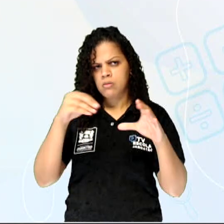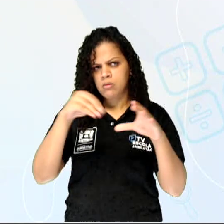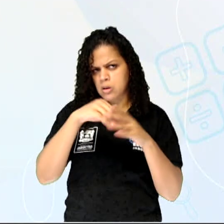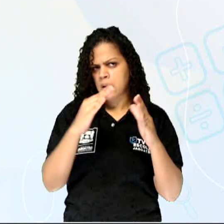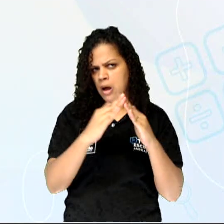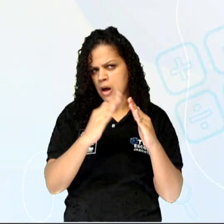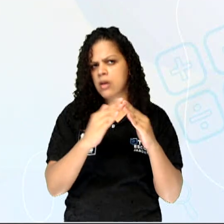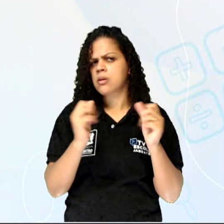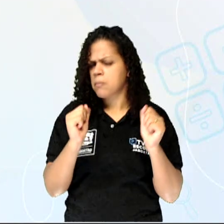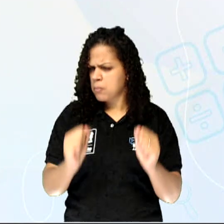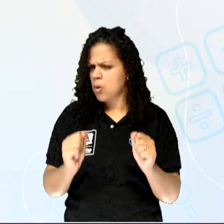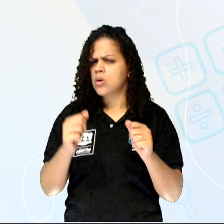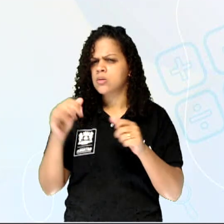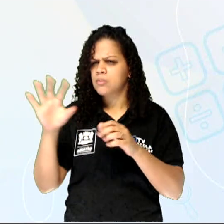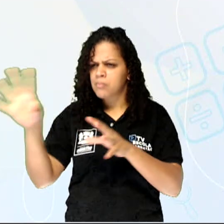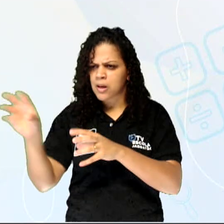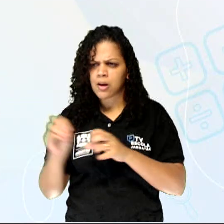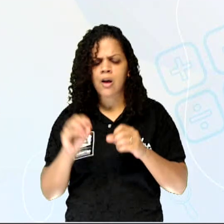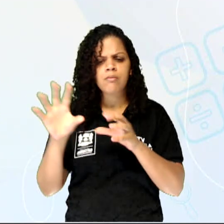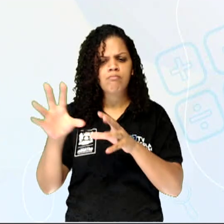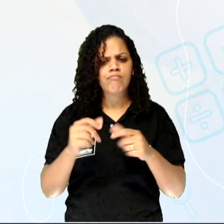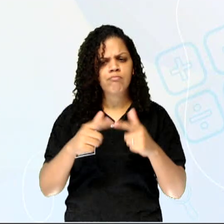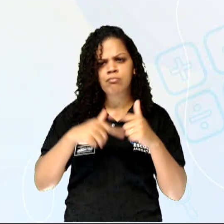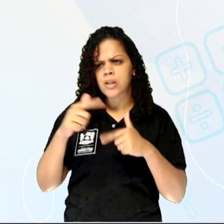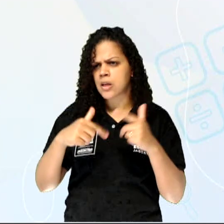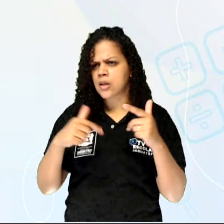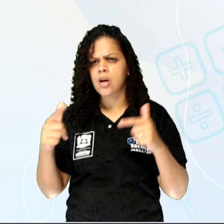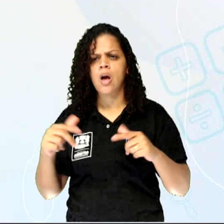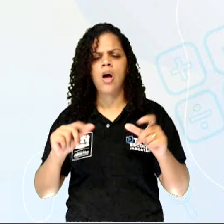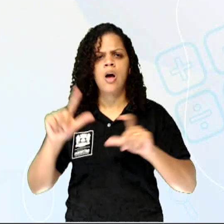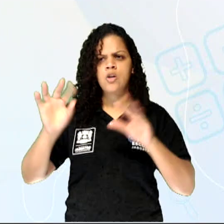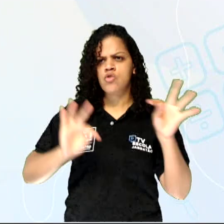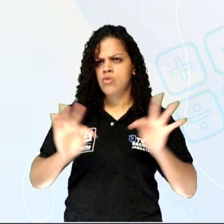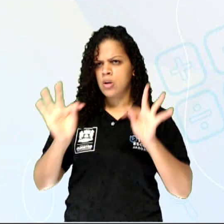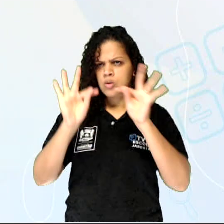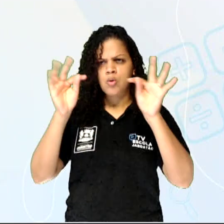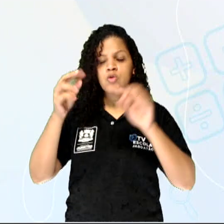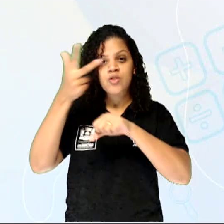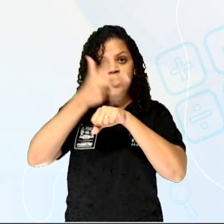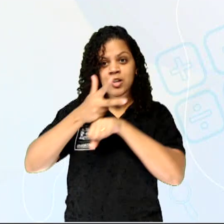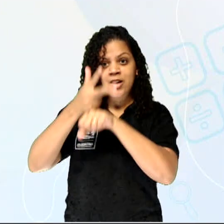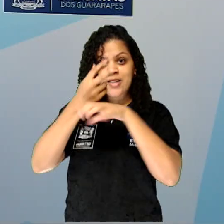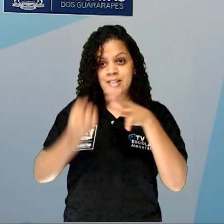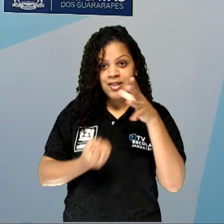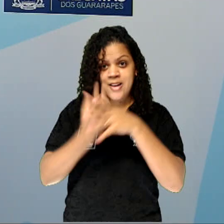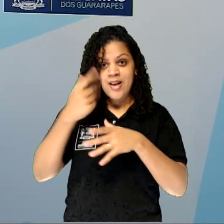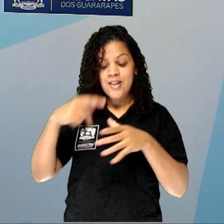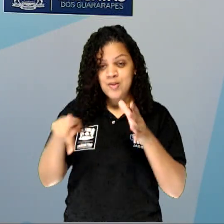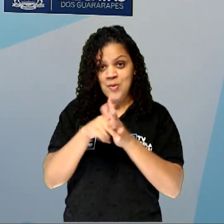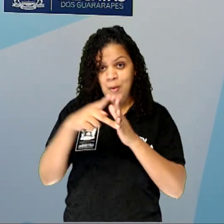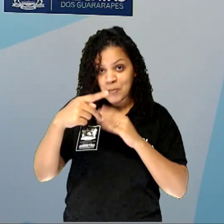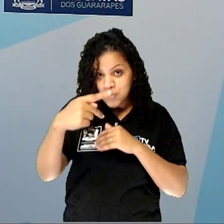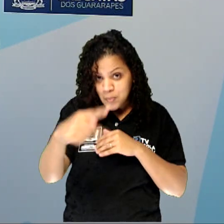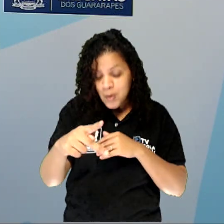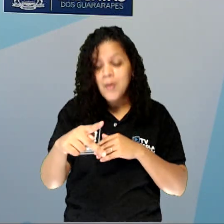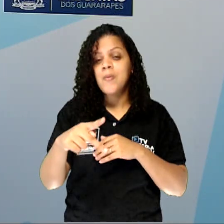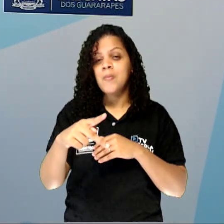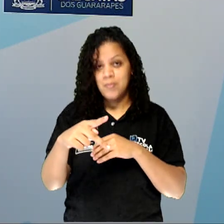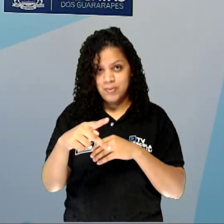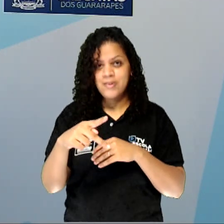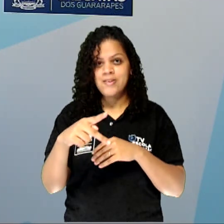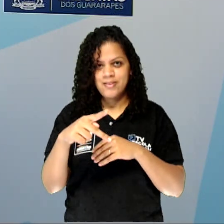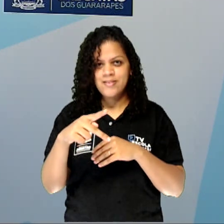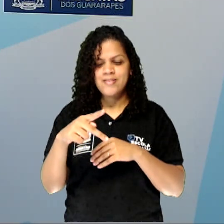tecnologias que você tem presentes, os elementos que você tem na sua casa e criar a sua videoarte. Aí não esqueça de escolher uma música para compor a sua